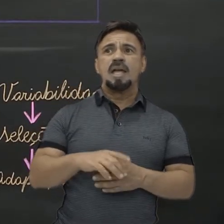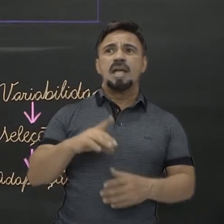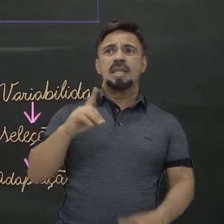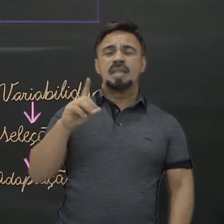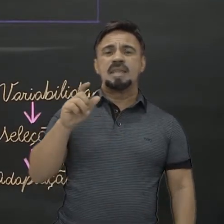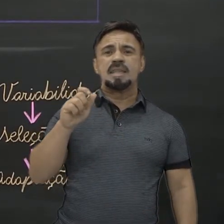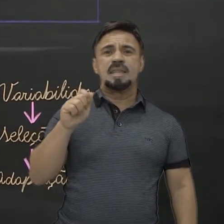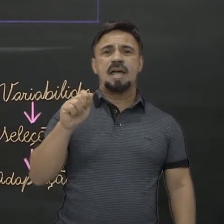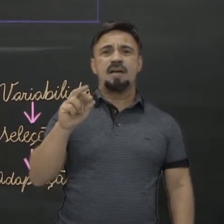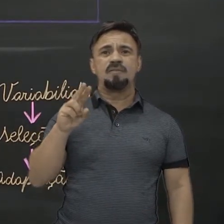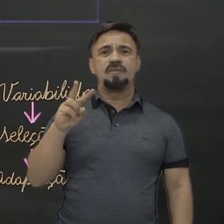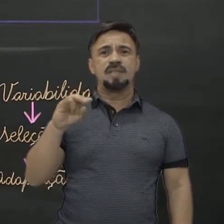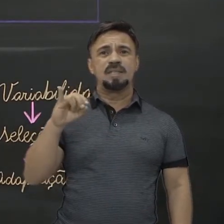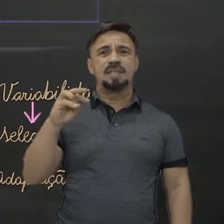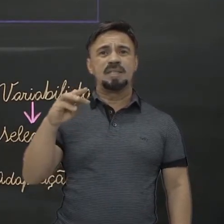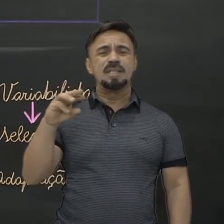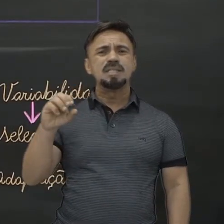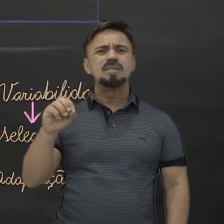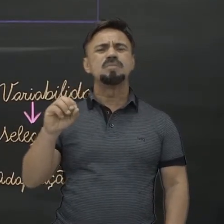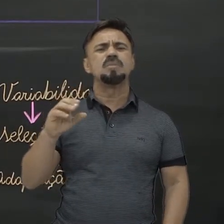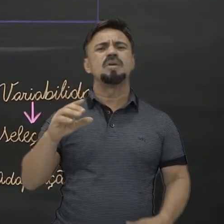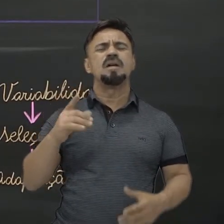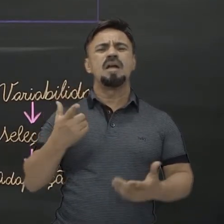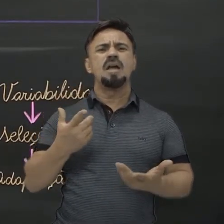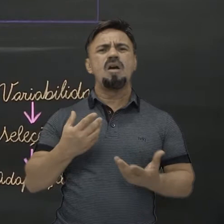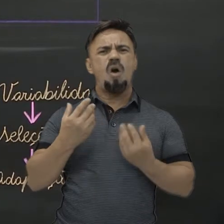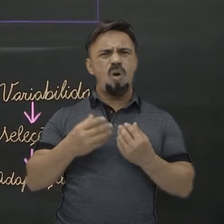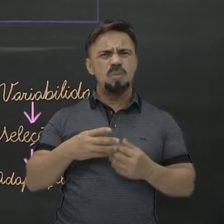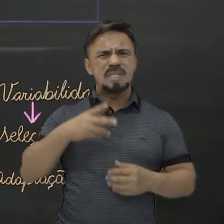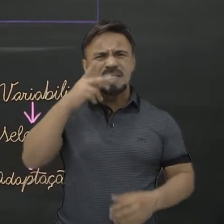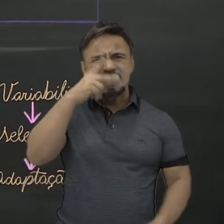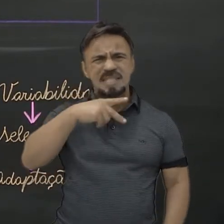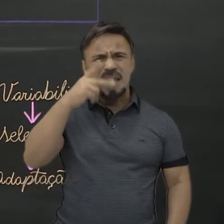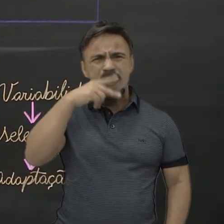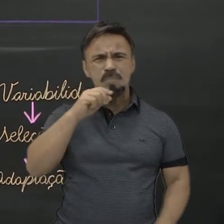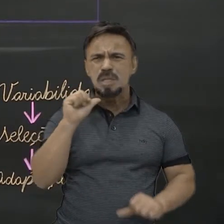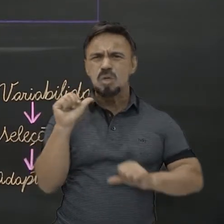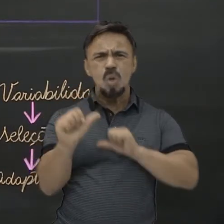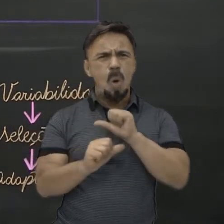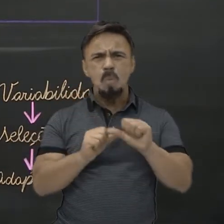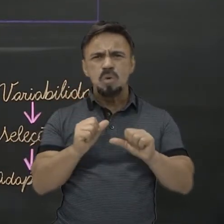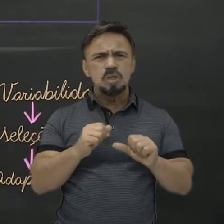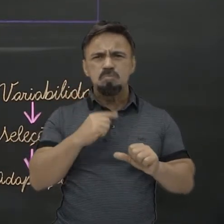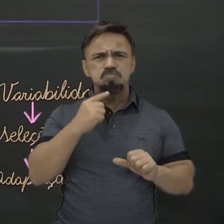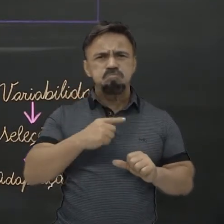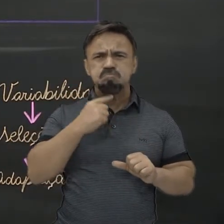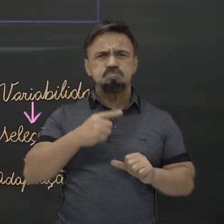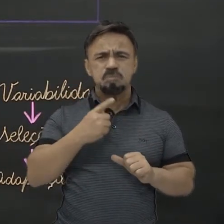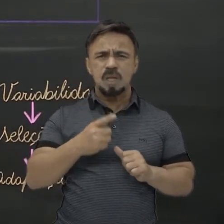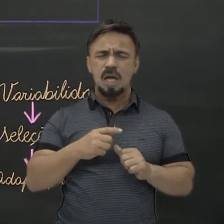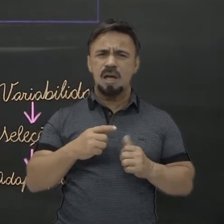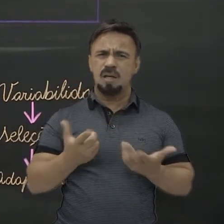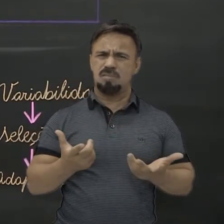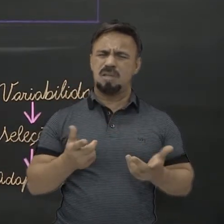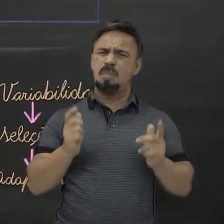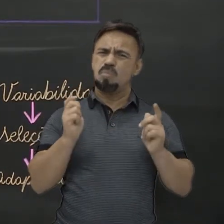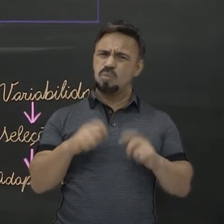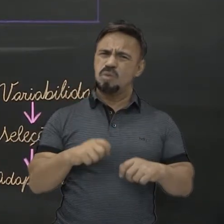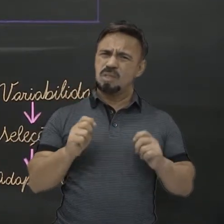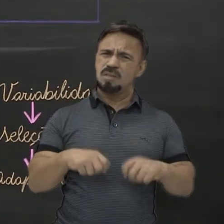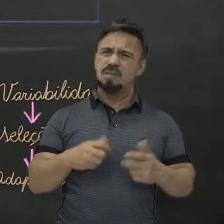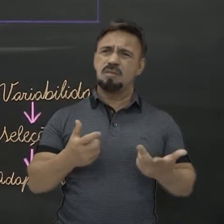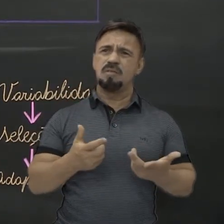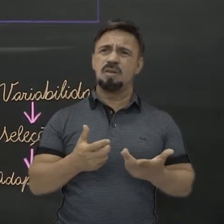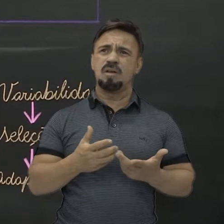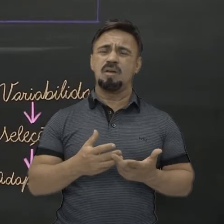observando a natureza, ele falava, gente, não é possível que os seres sejam sempre a mesma coisa. Ele até falava, olha, é compreensível que se pense isso por achar que a